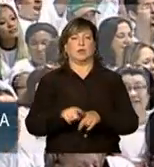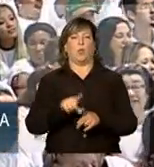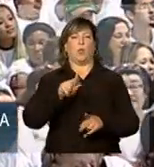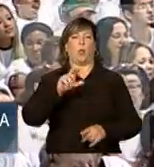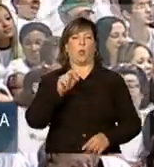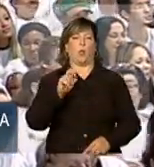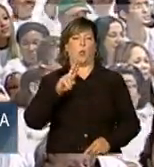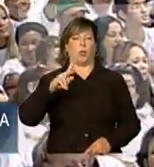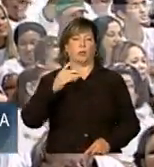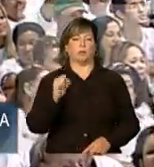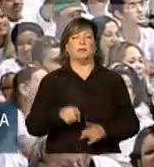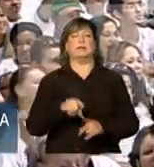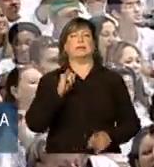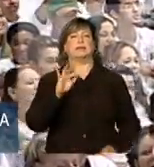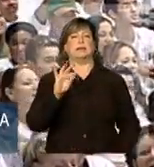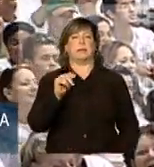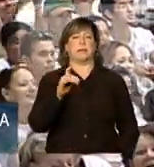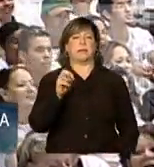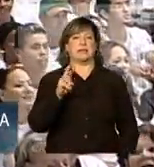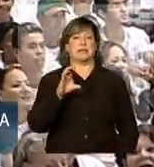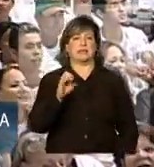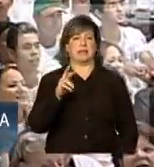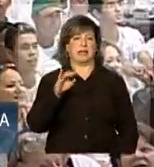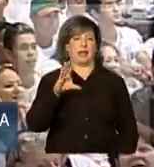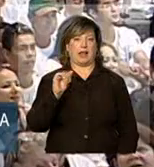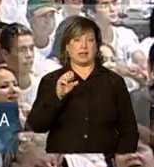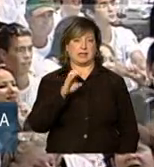Guarulhos, Itapecerica da Serra,